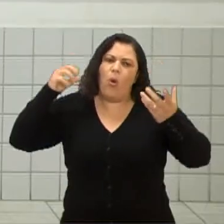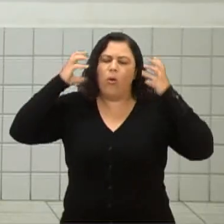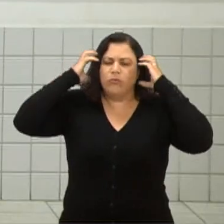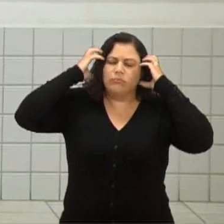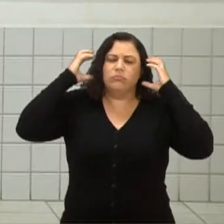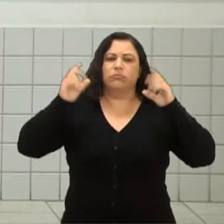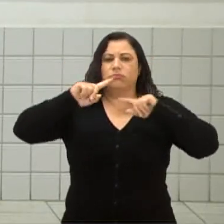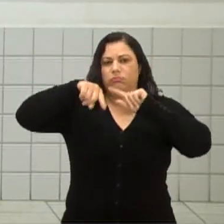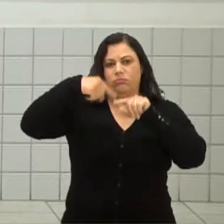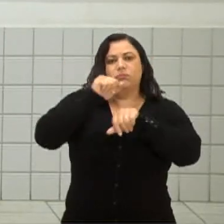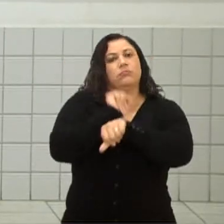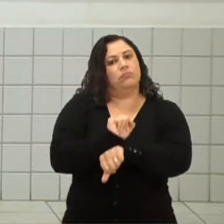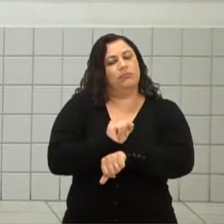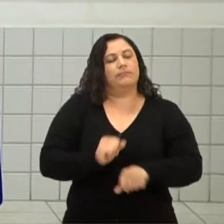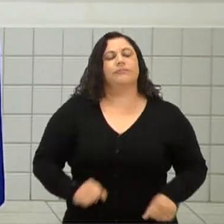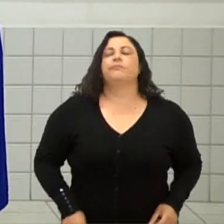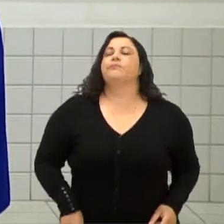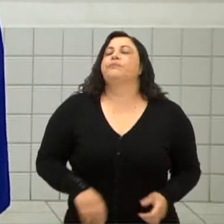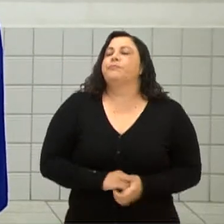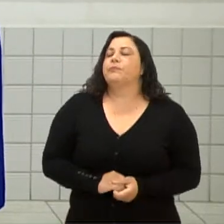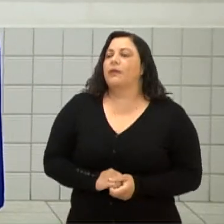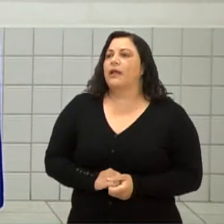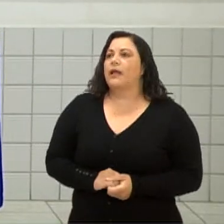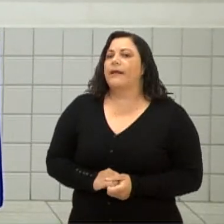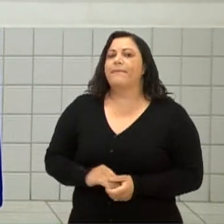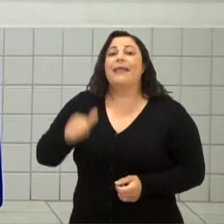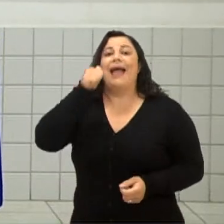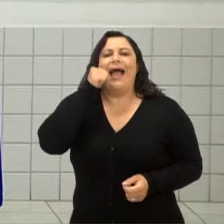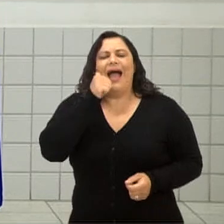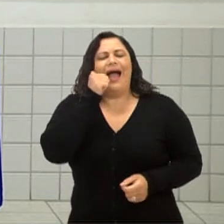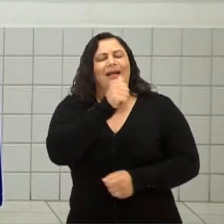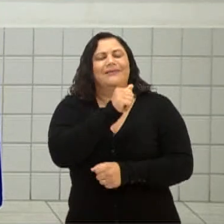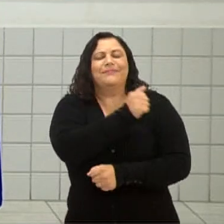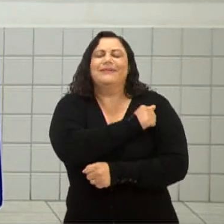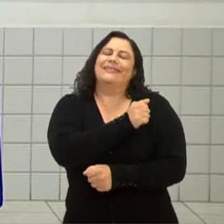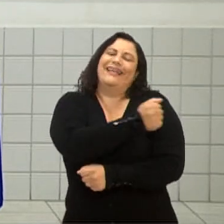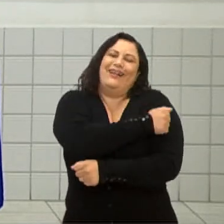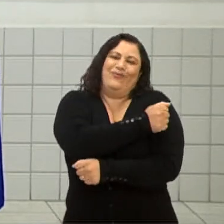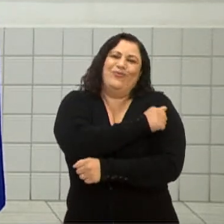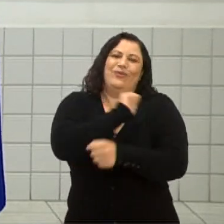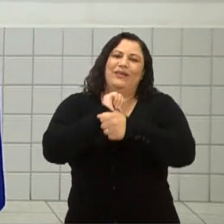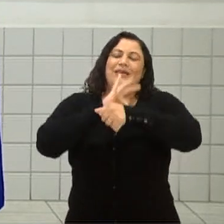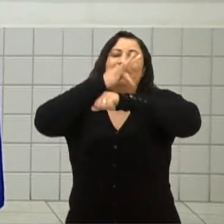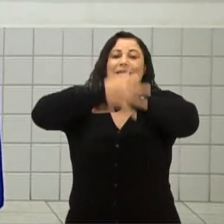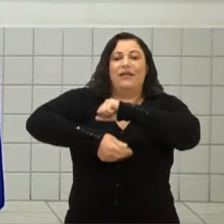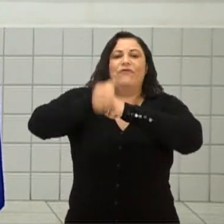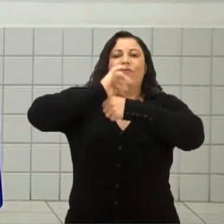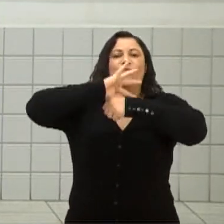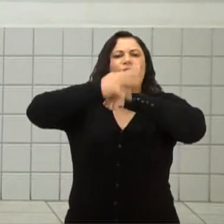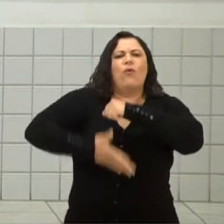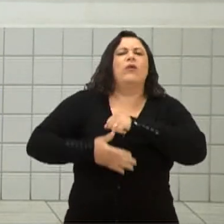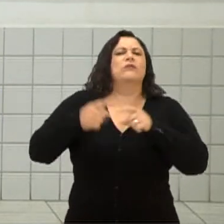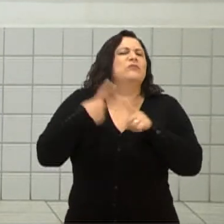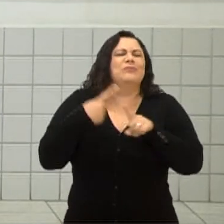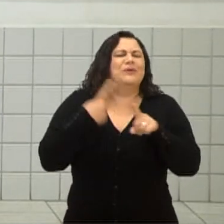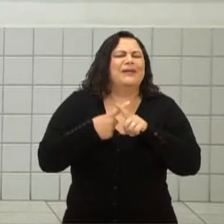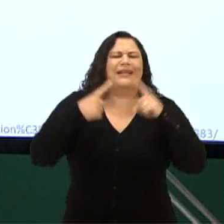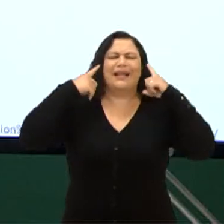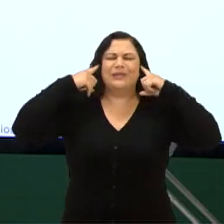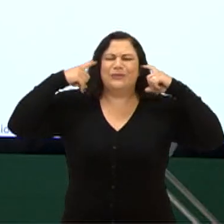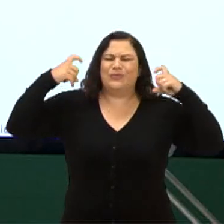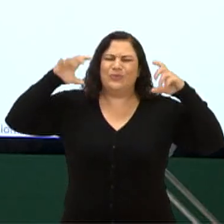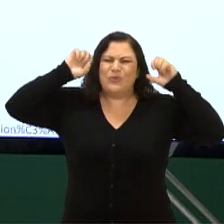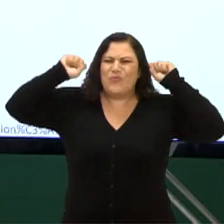som. A Daniela também perguntou lá de Foz do Iguaçu. Por que às vezes escutamos zumbidos no ouvido? Estou muito curiosa. E isso